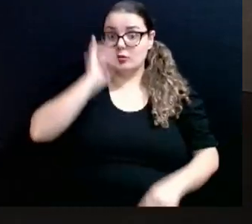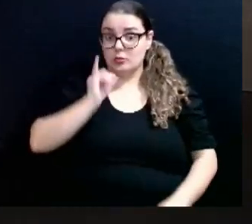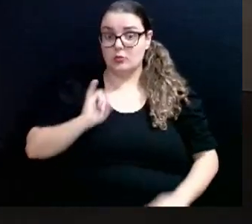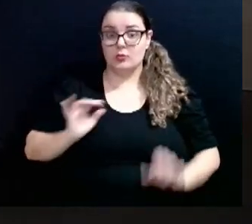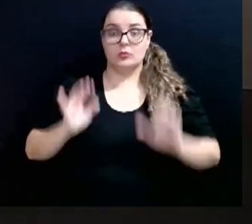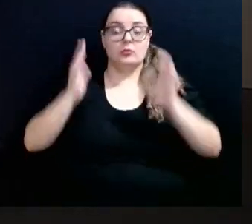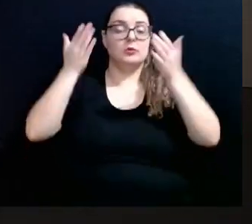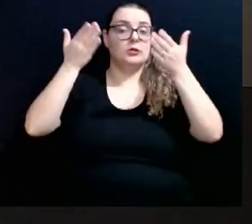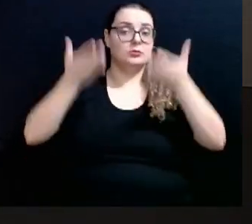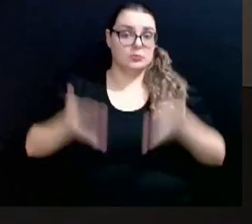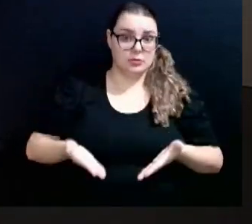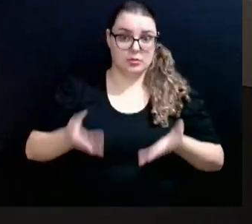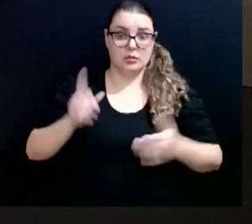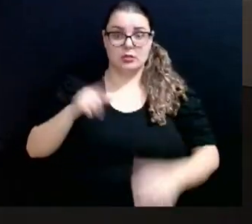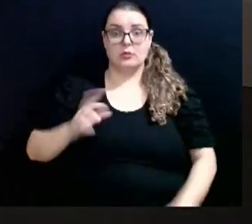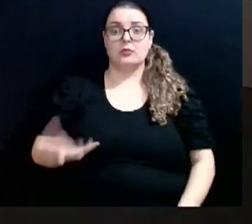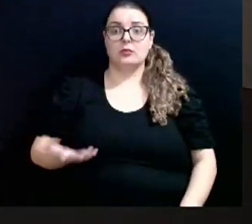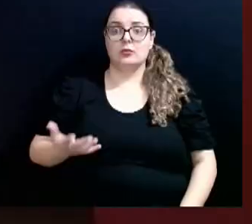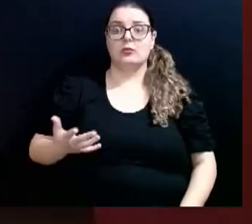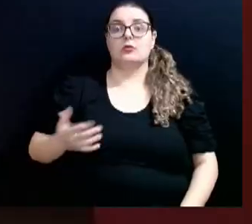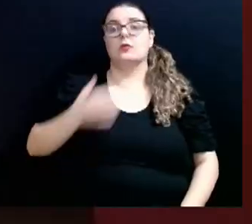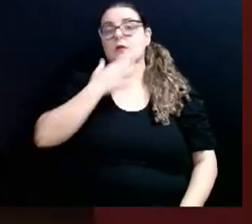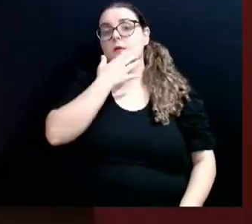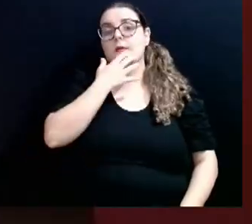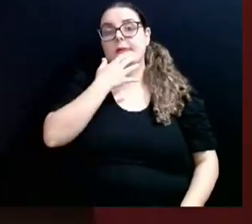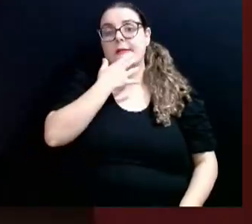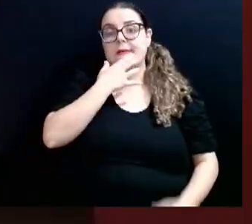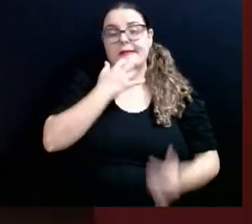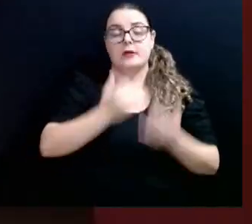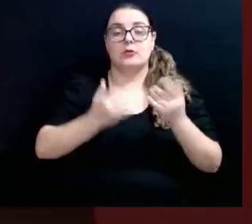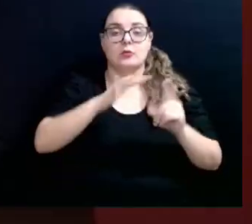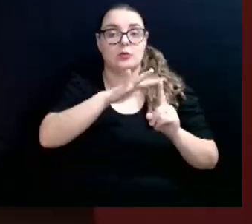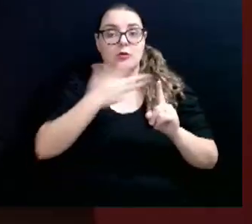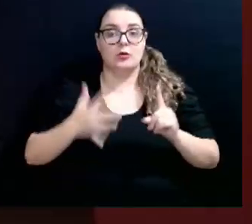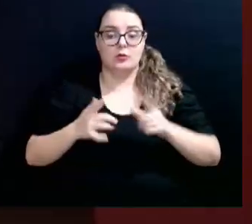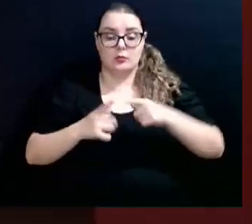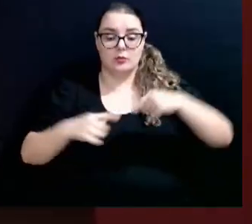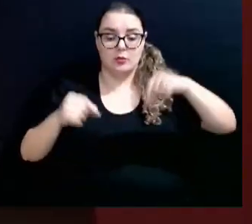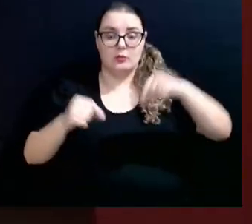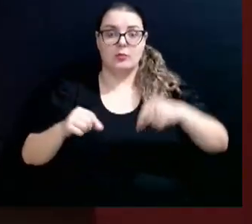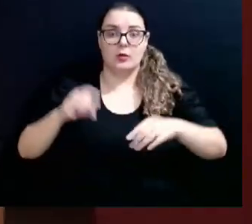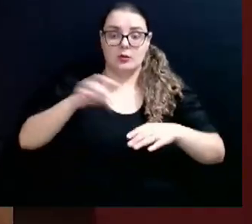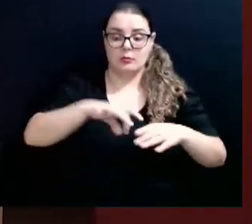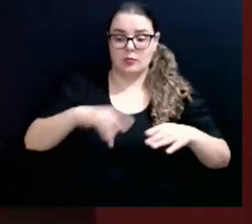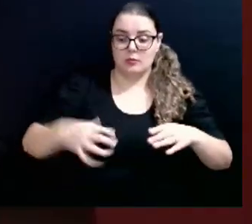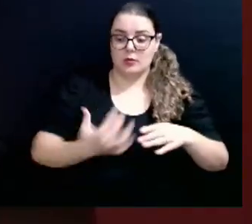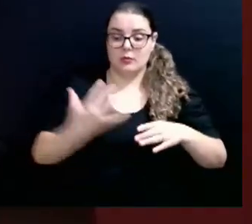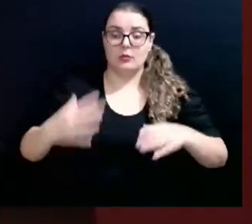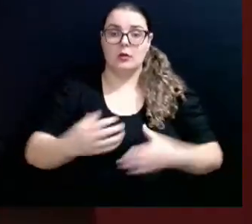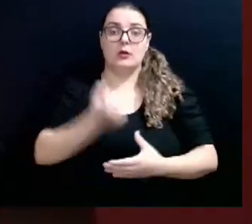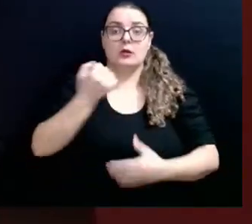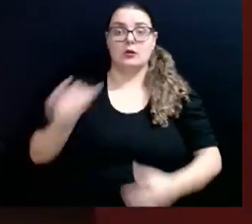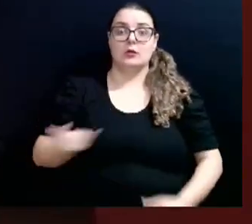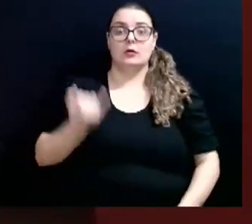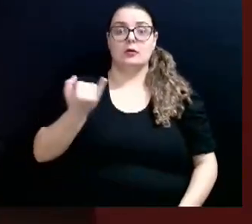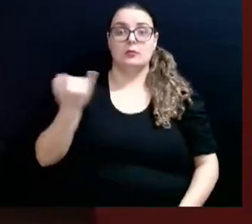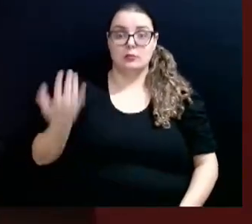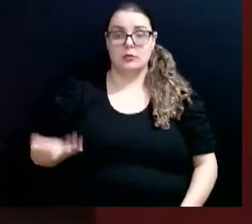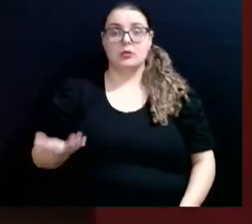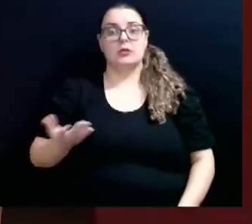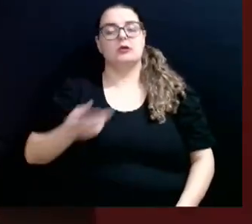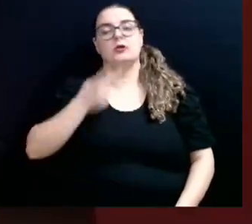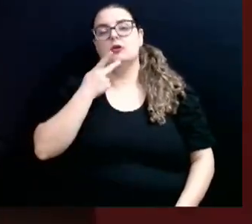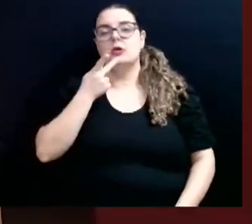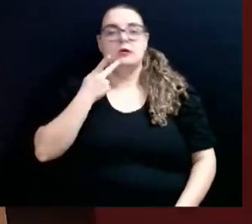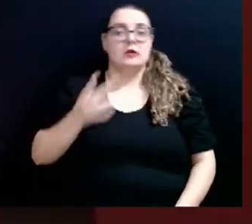um festival do meio do outono, que fala sobre a lua, sobre a colheita, né? A importância da lua na colheita, fala da fartura, da união